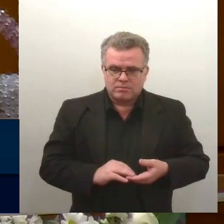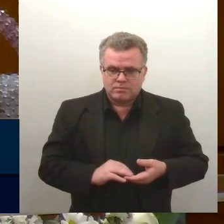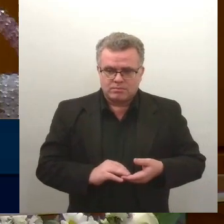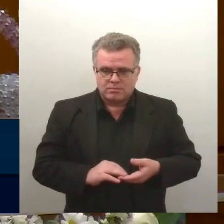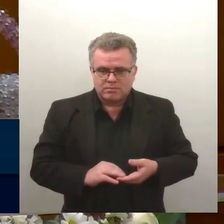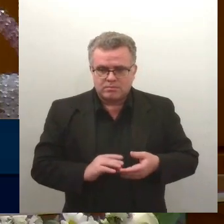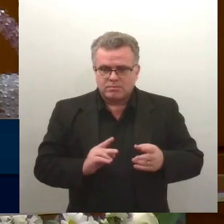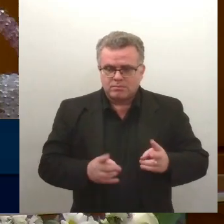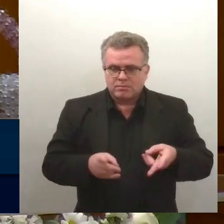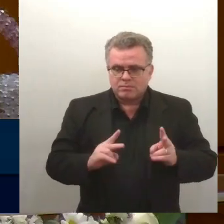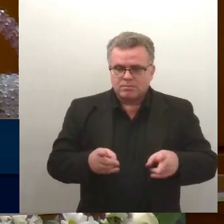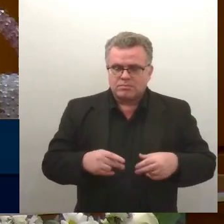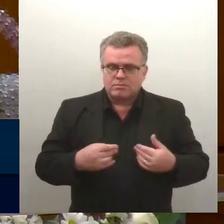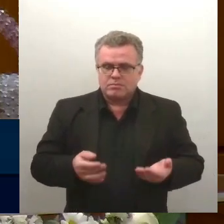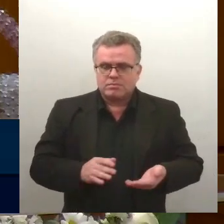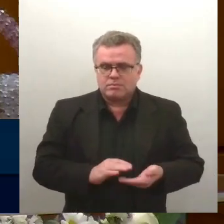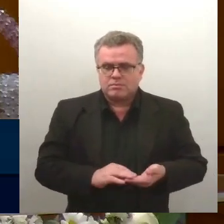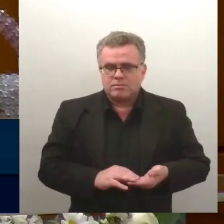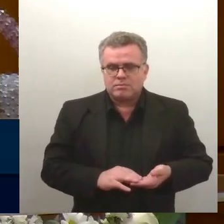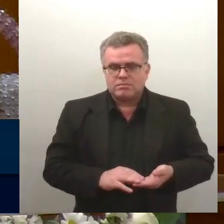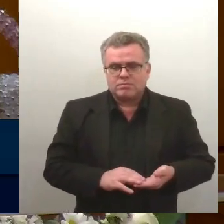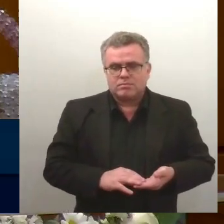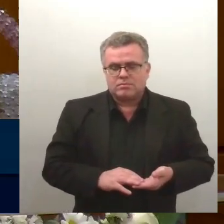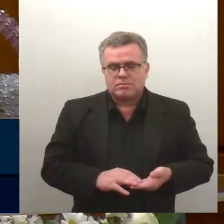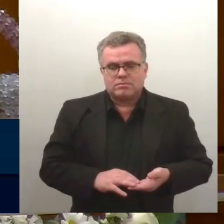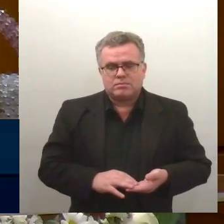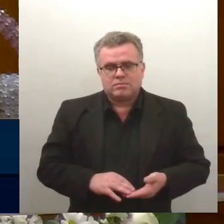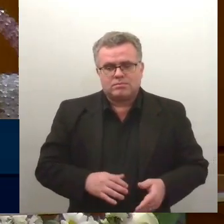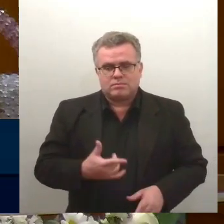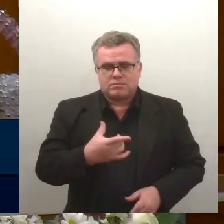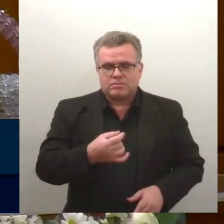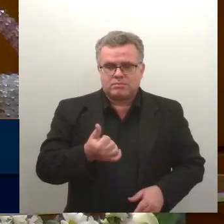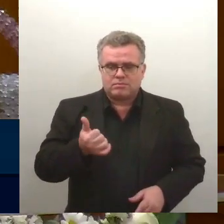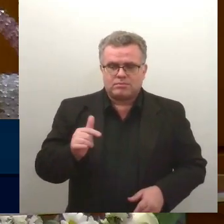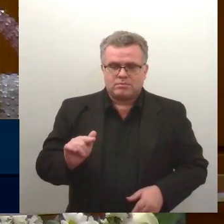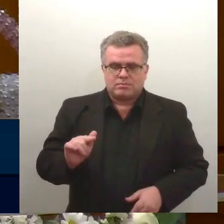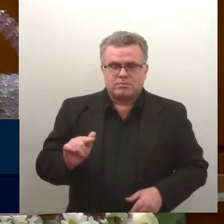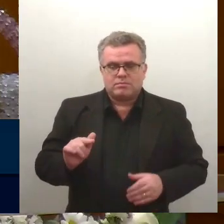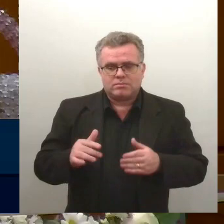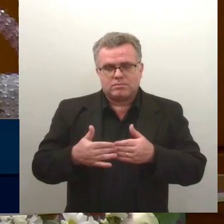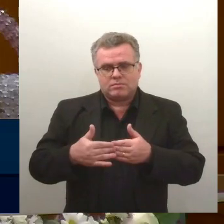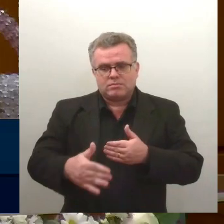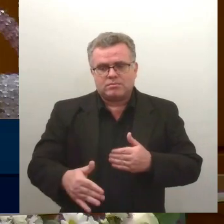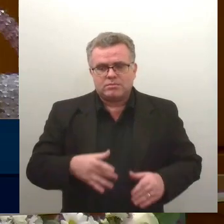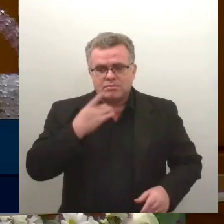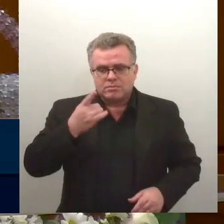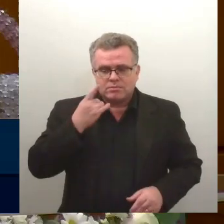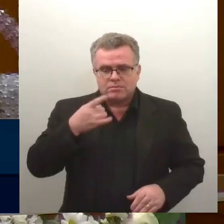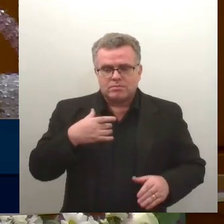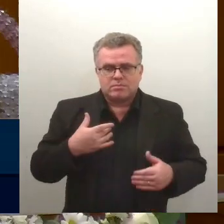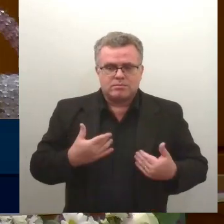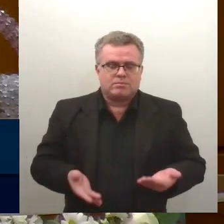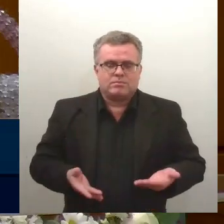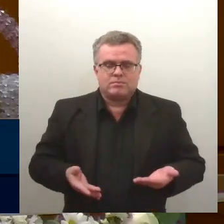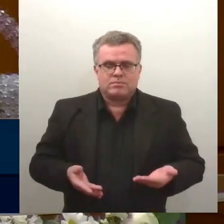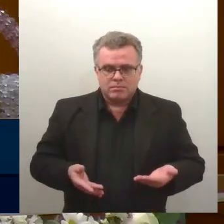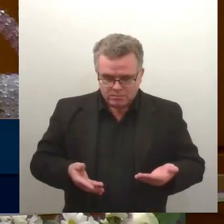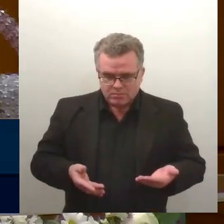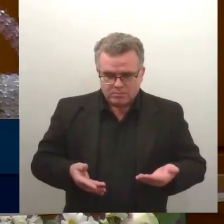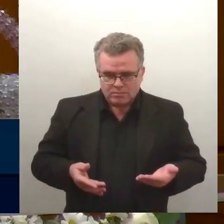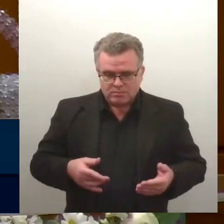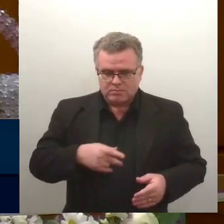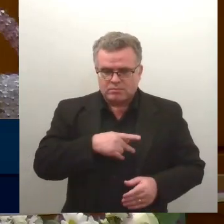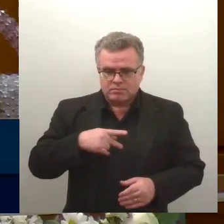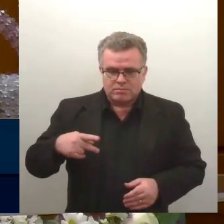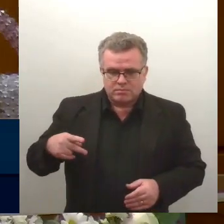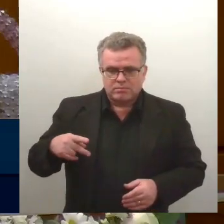Em 2017, o deputado estadual, que quando presidente, né, aqui da Assembleia